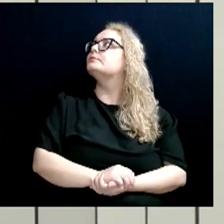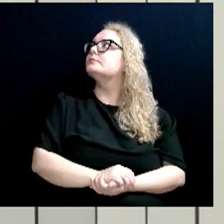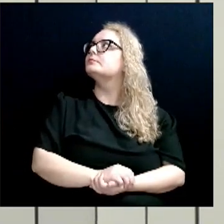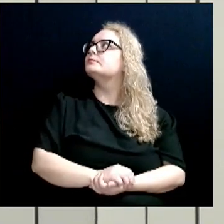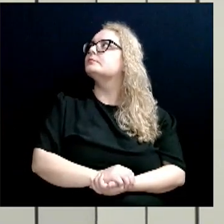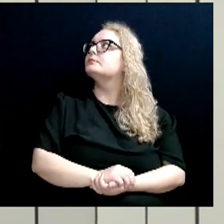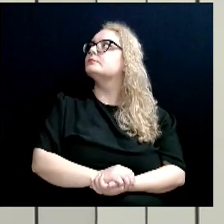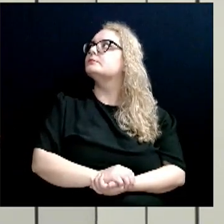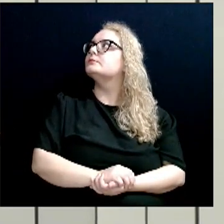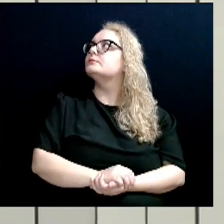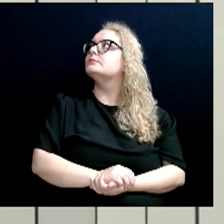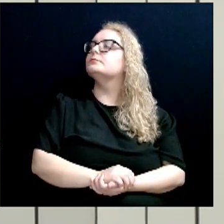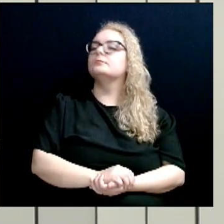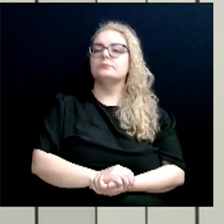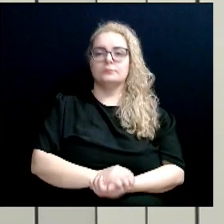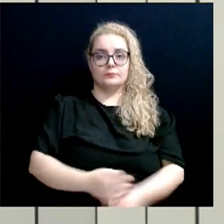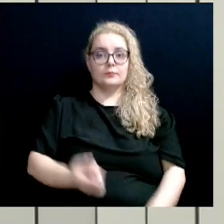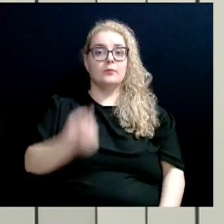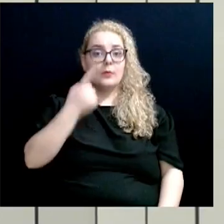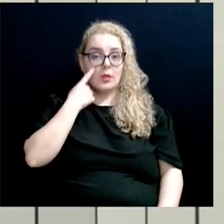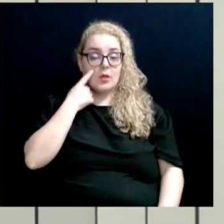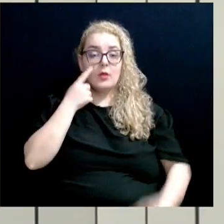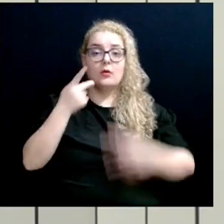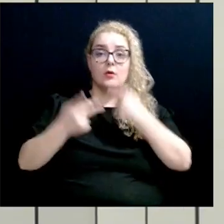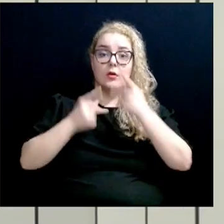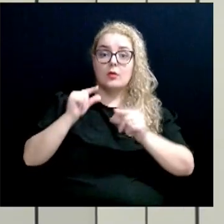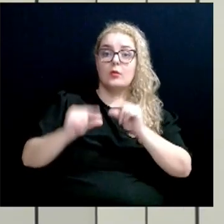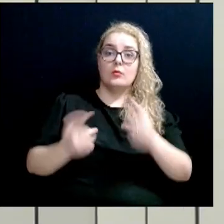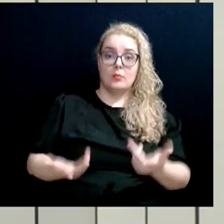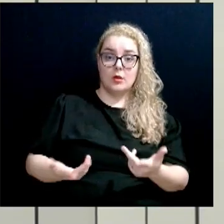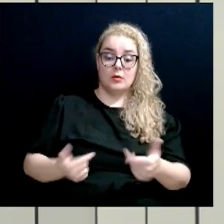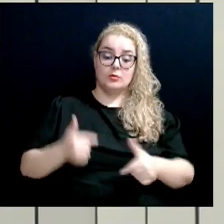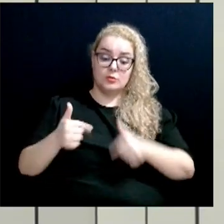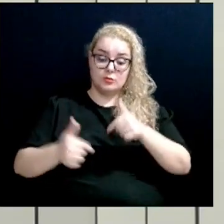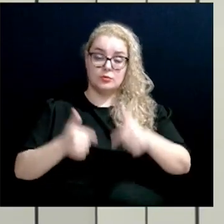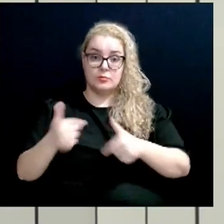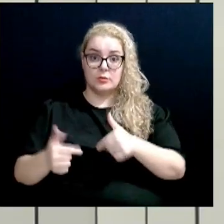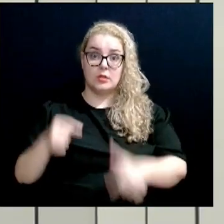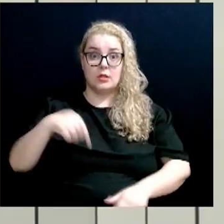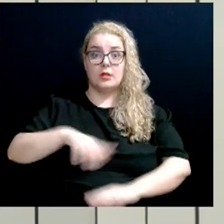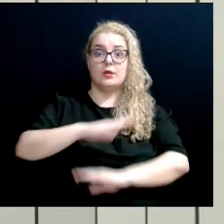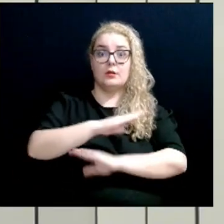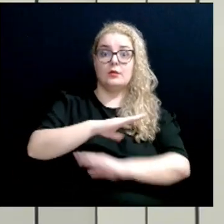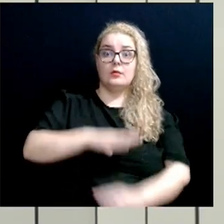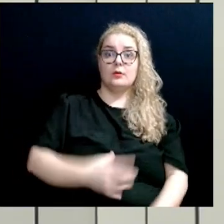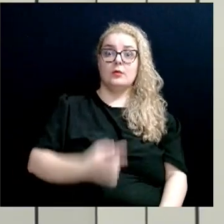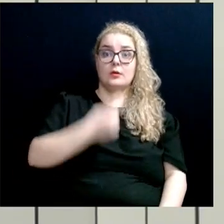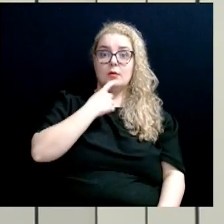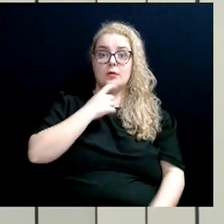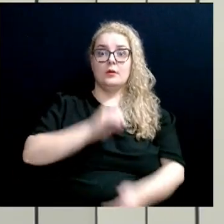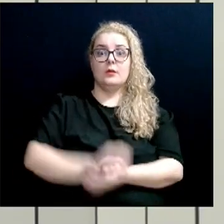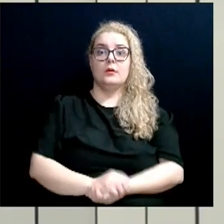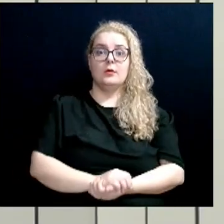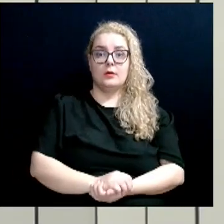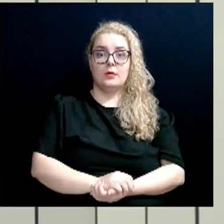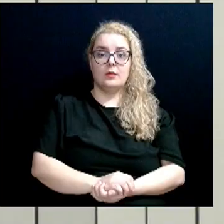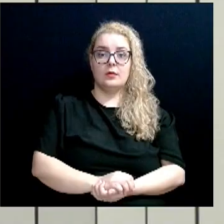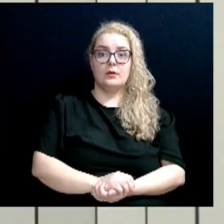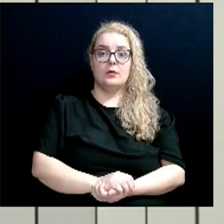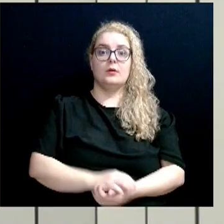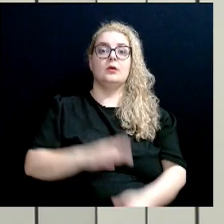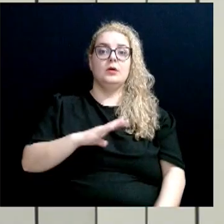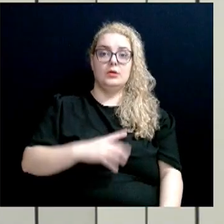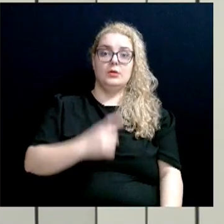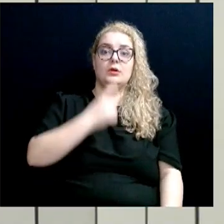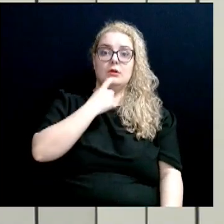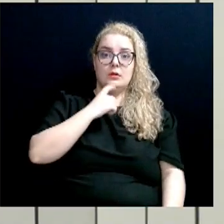E olha só, a gente vai falar um pouco mais sobre o trabalho aqui da Câmara Municipal de Campinas, só que a gente